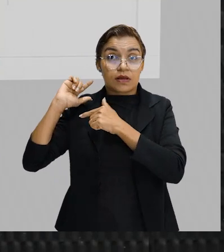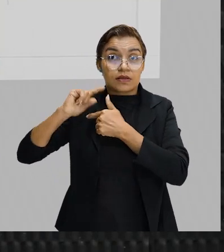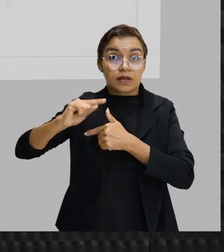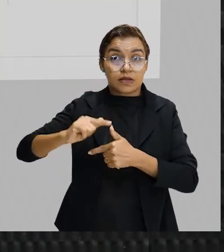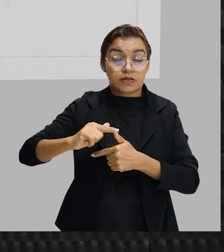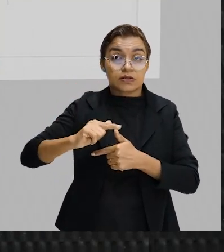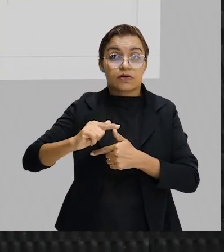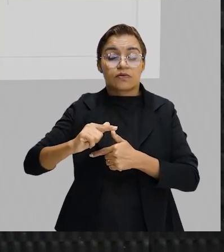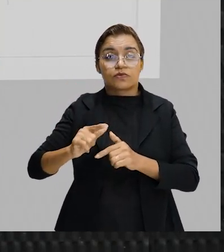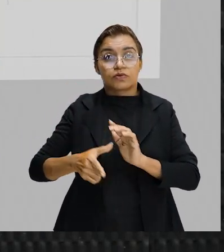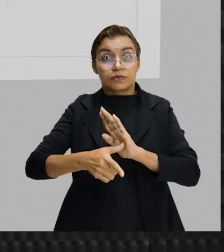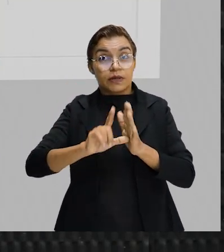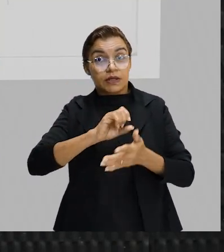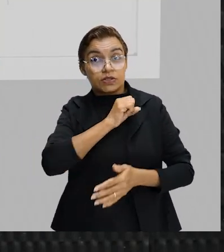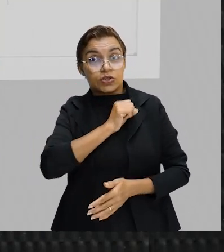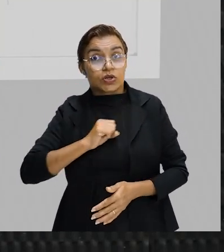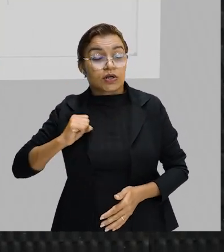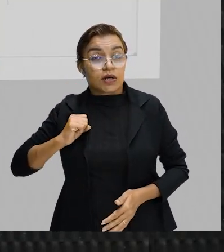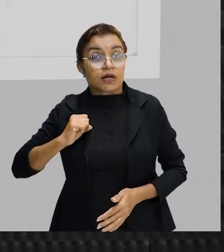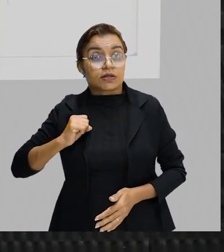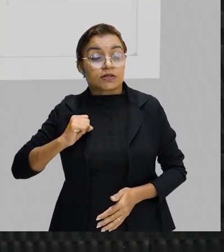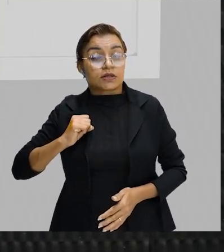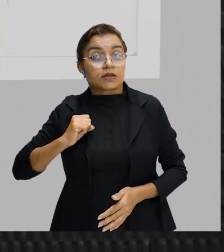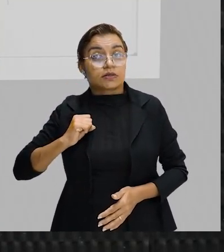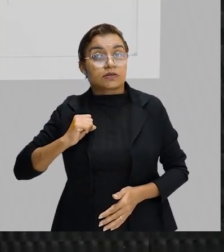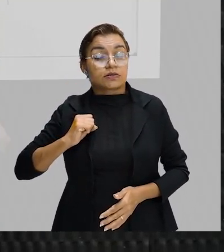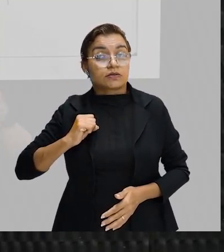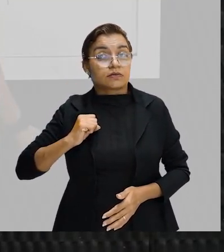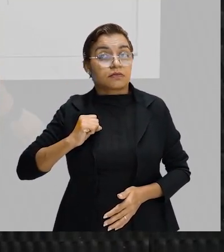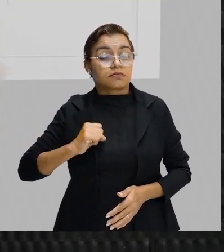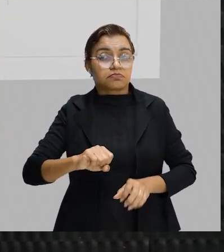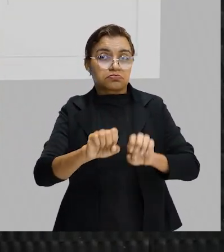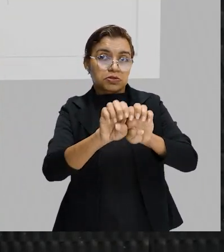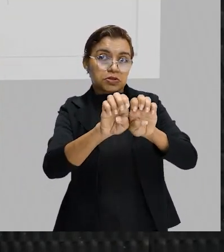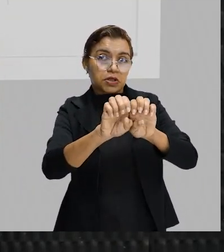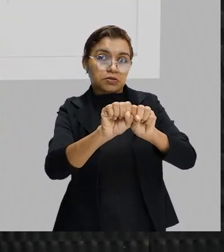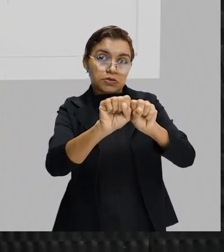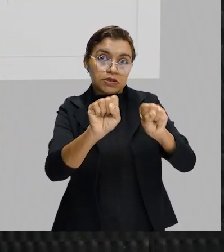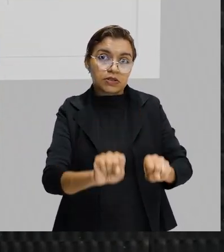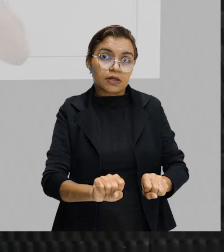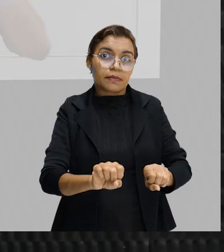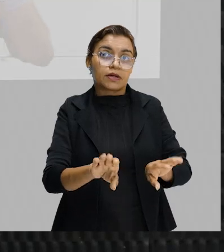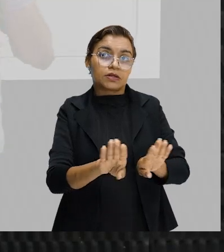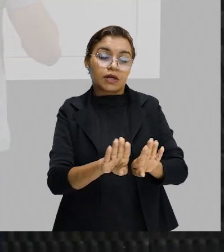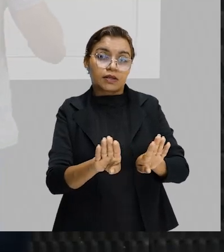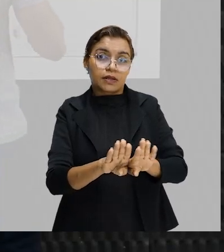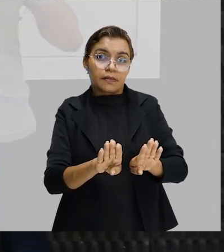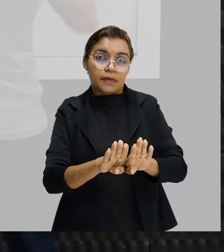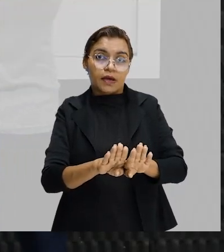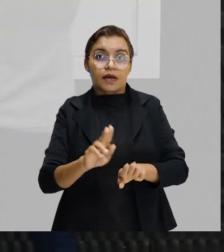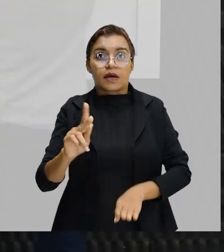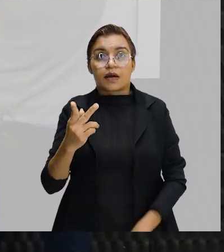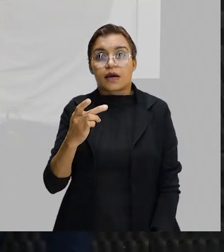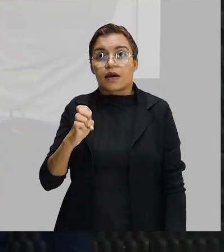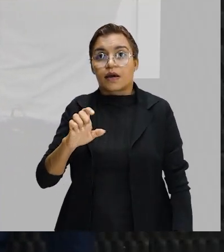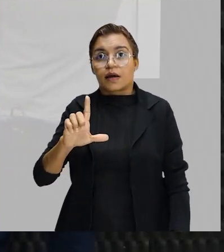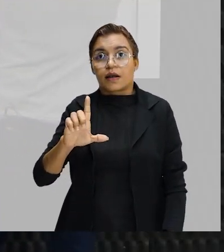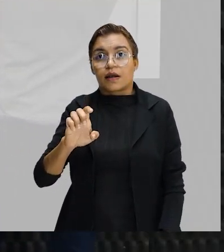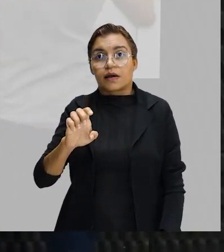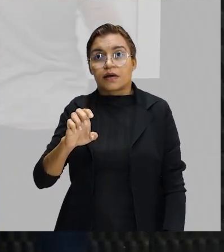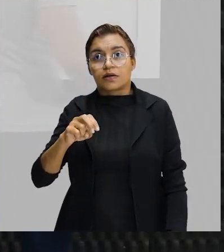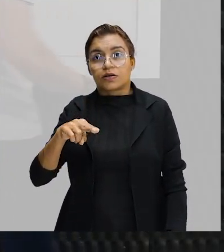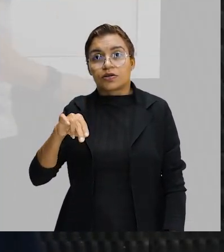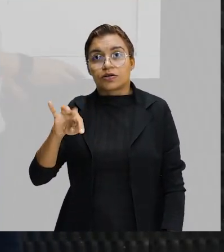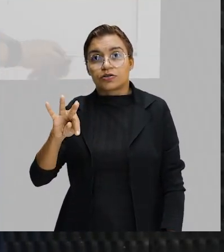nessa tradição socrática, sistemática e helenística, tá? Então, Então, esta filosofia antiga como um todo